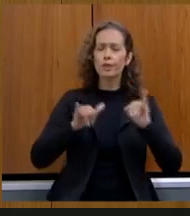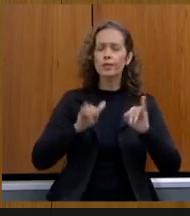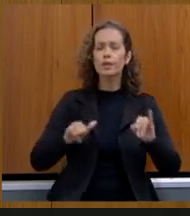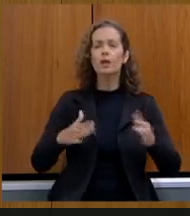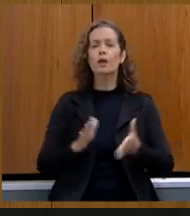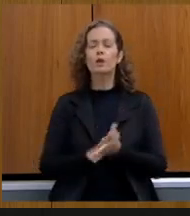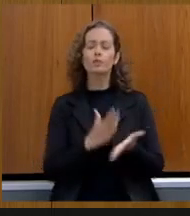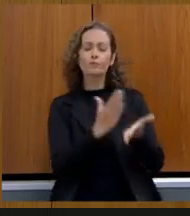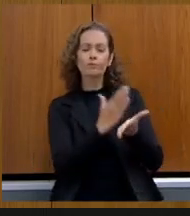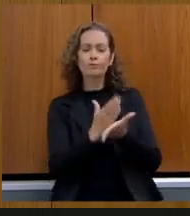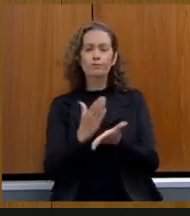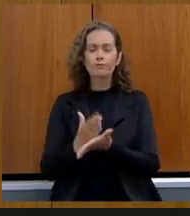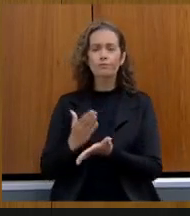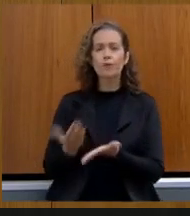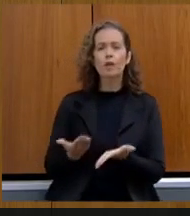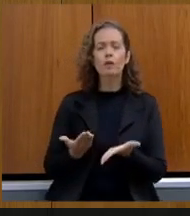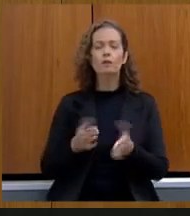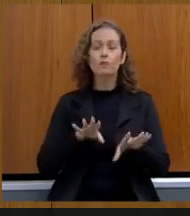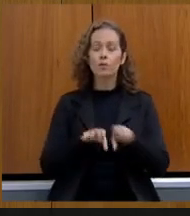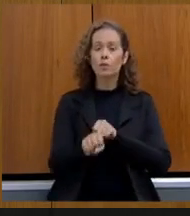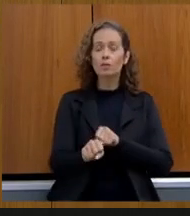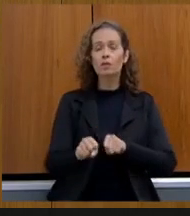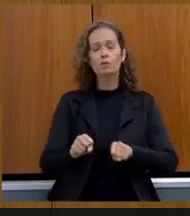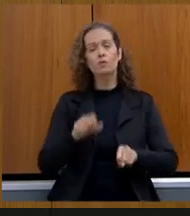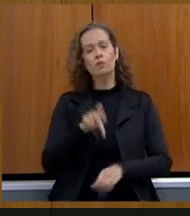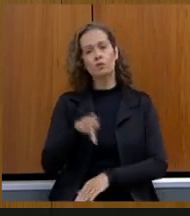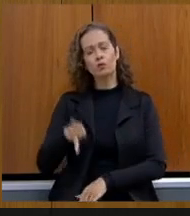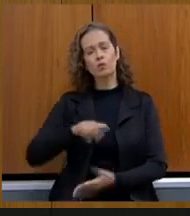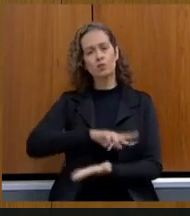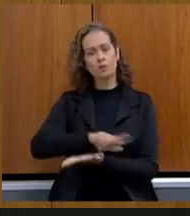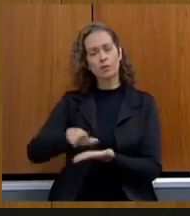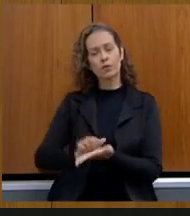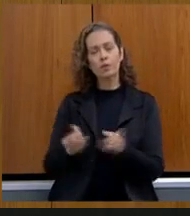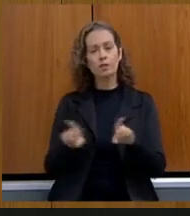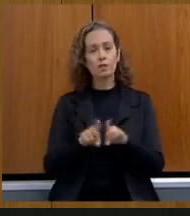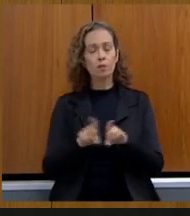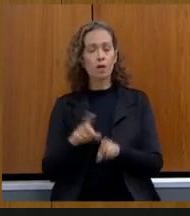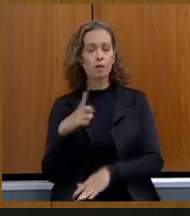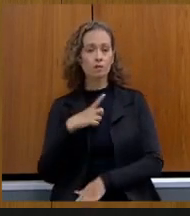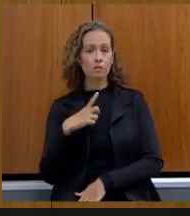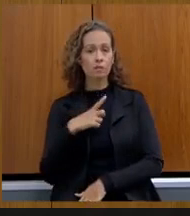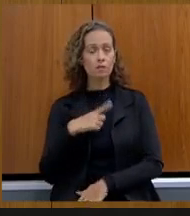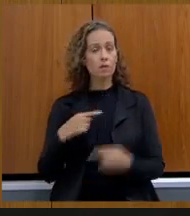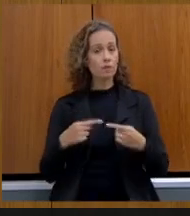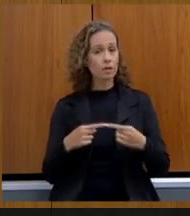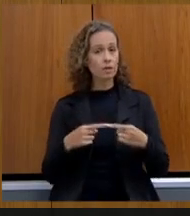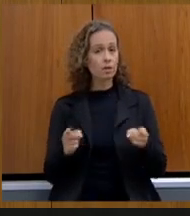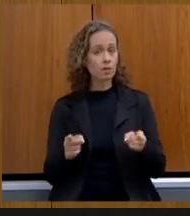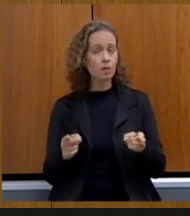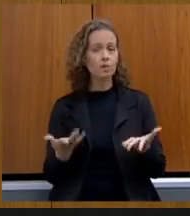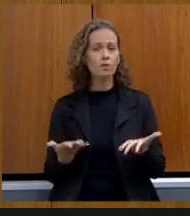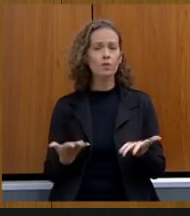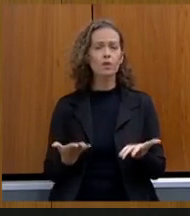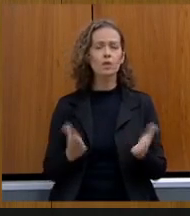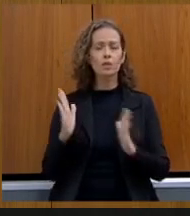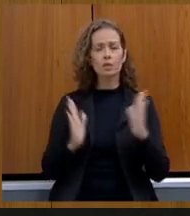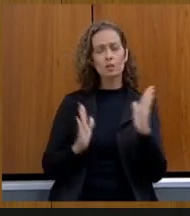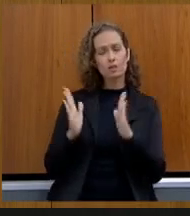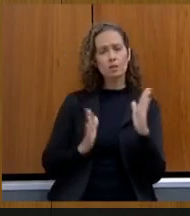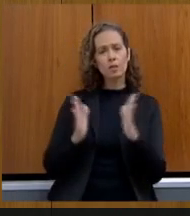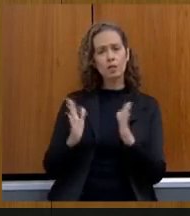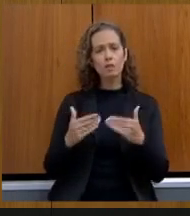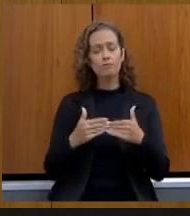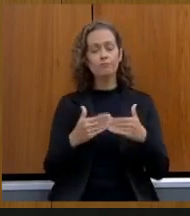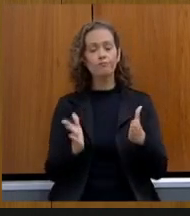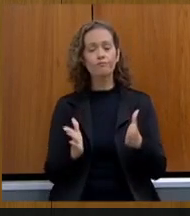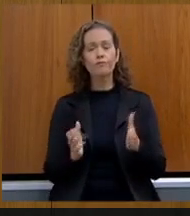manuais e formação de professores temos agora o lançamento tivemos o lançamento mais recentemente nesse momento de reabertura das